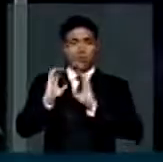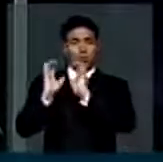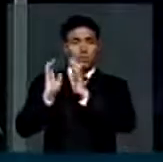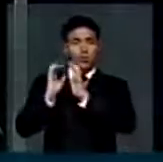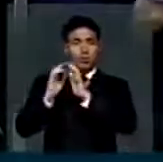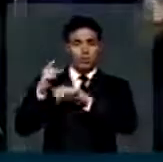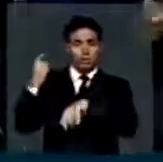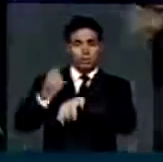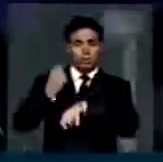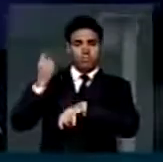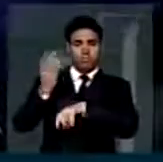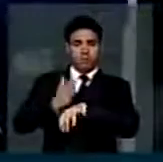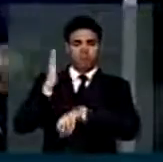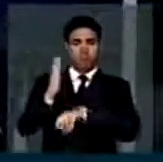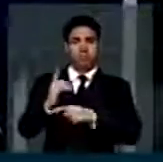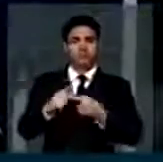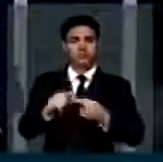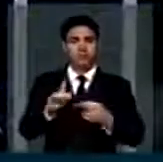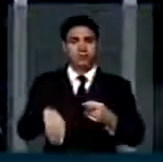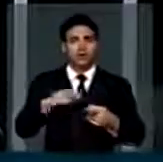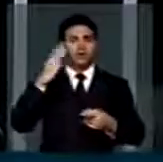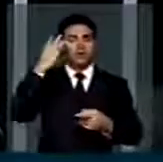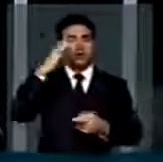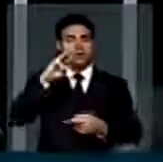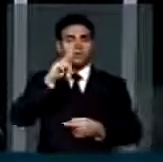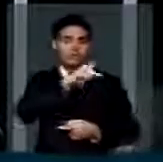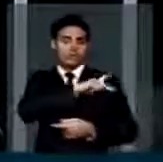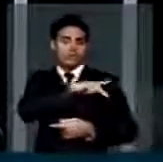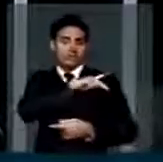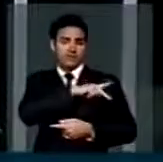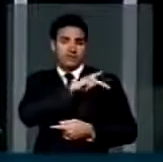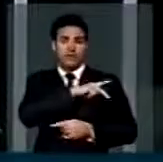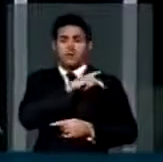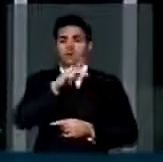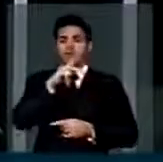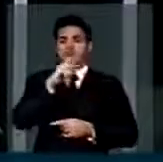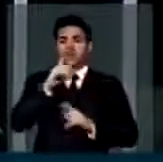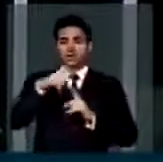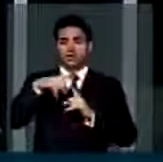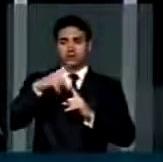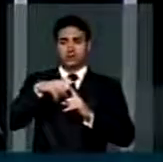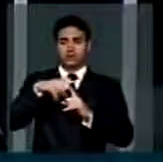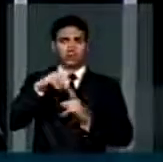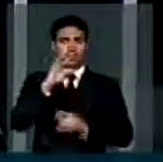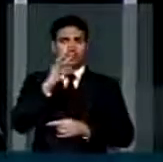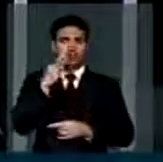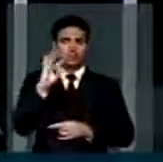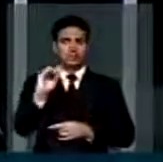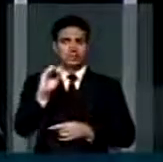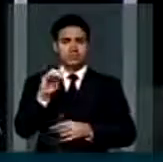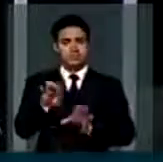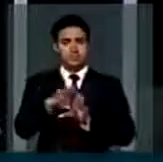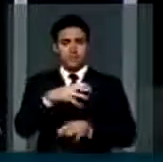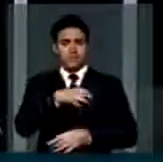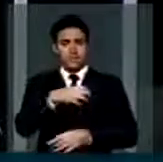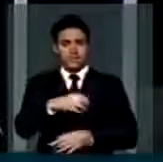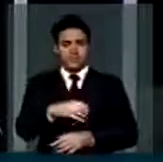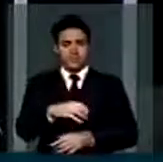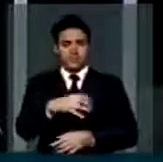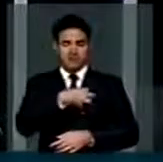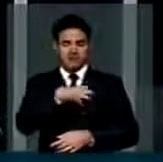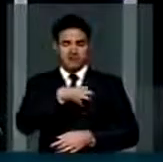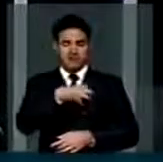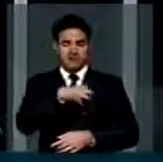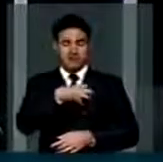do Piauí, do Pará, do Tocantins, do Goiás e uma parte da Bahia, aonde as matas